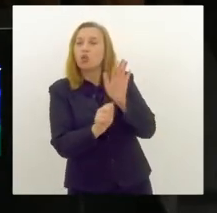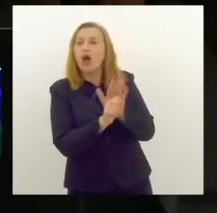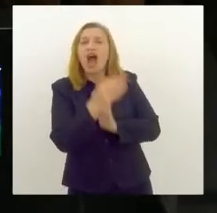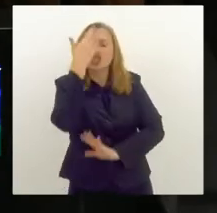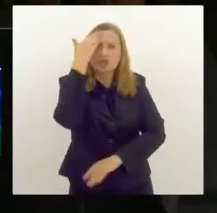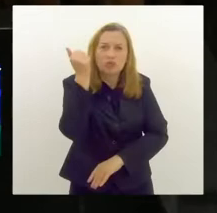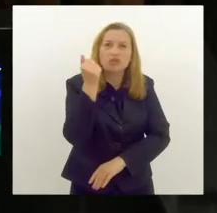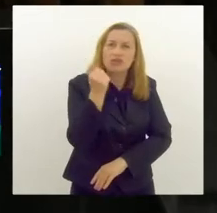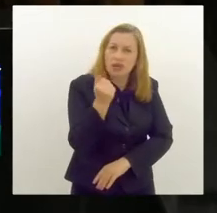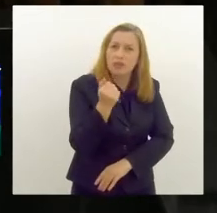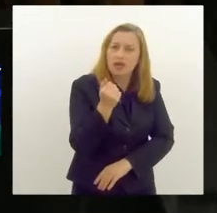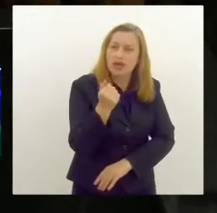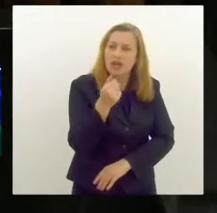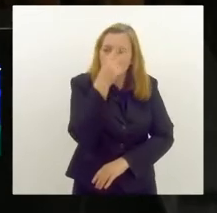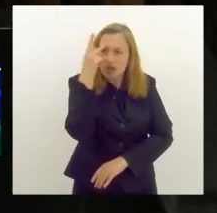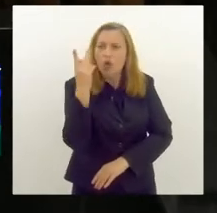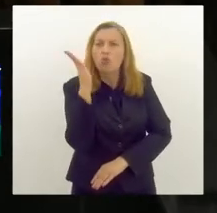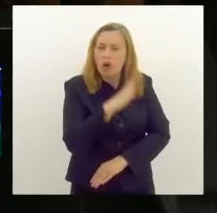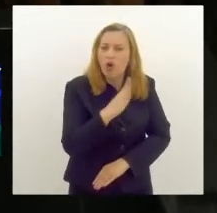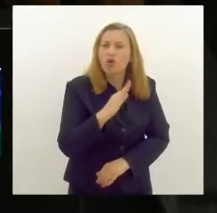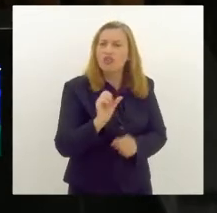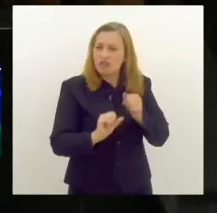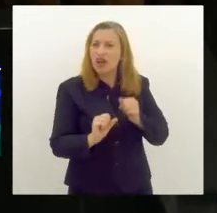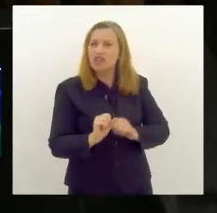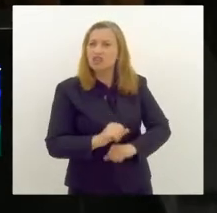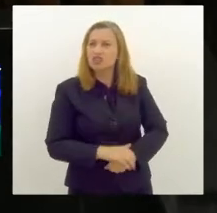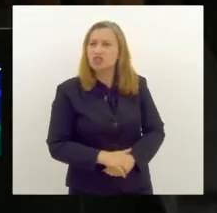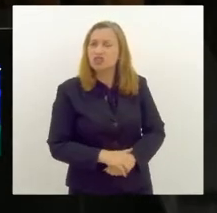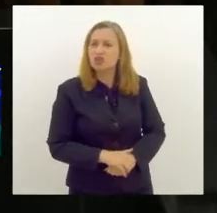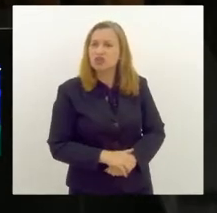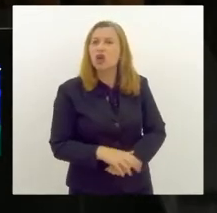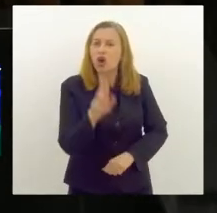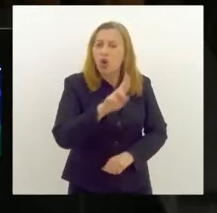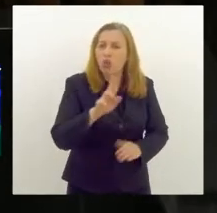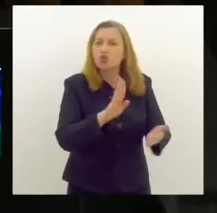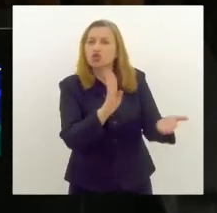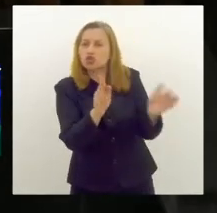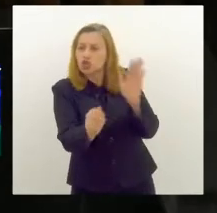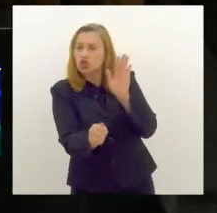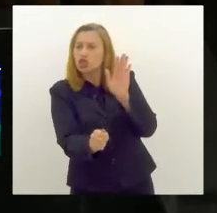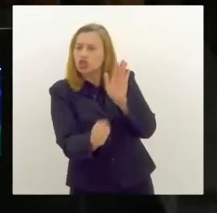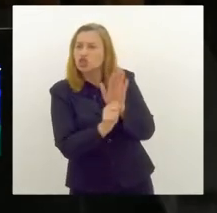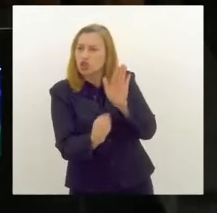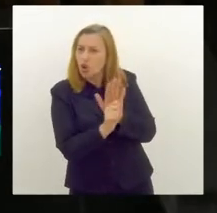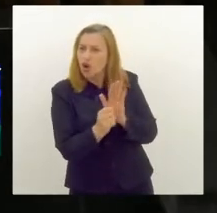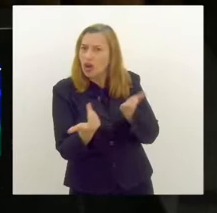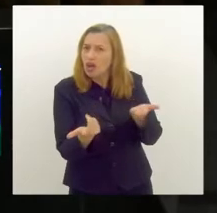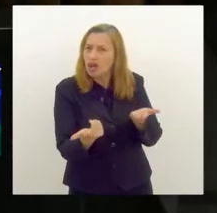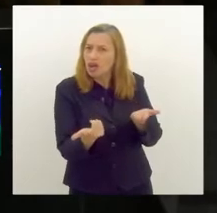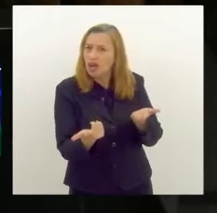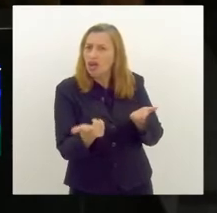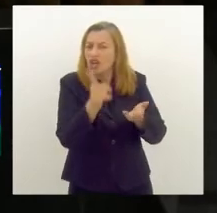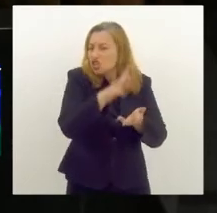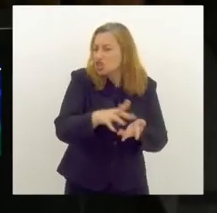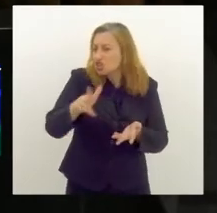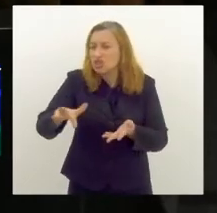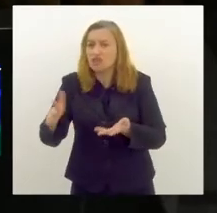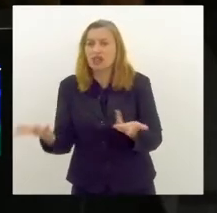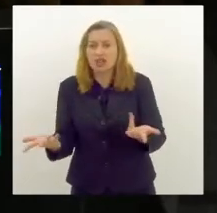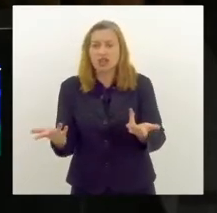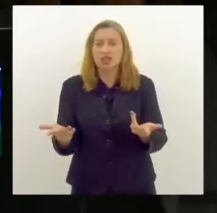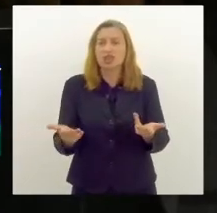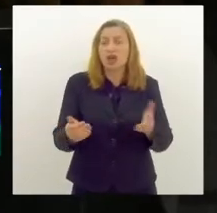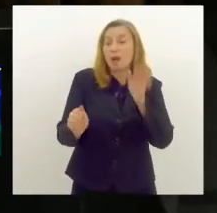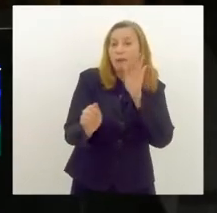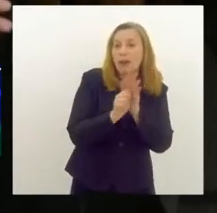saberem qual é o mal que faz, né, ao uso de determinada droga. Cada droga faz uma coisa diferente, né? A